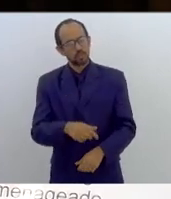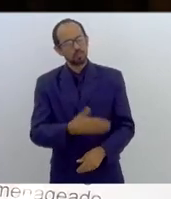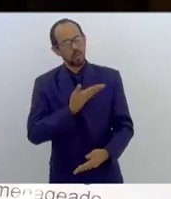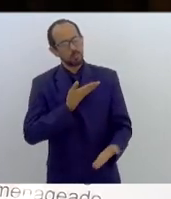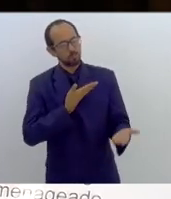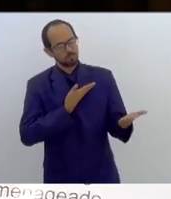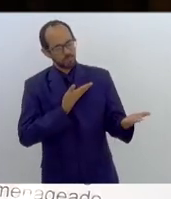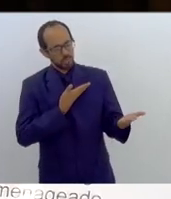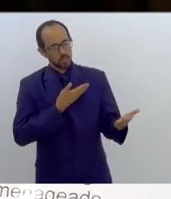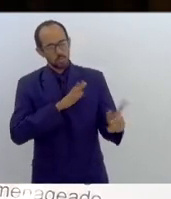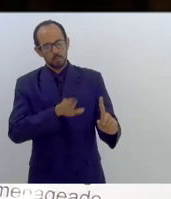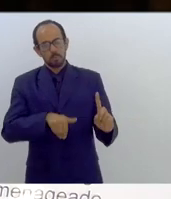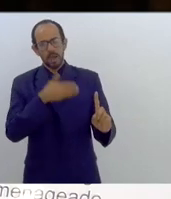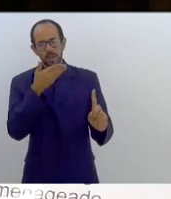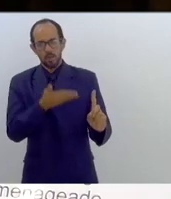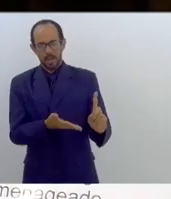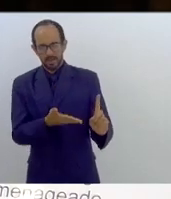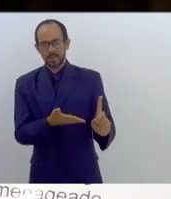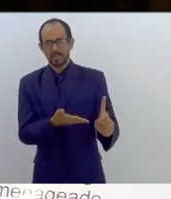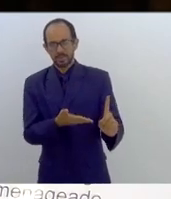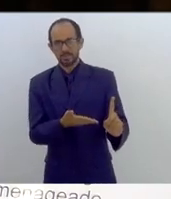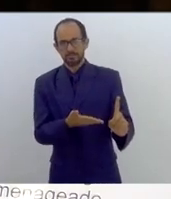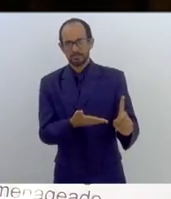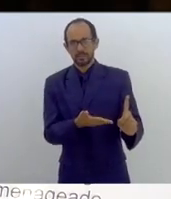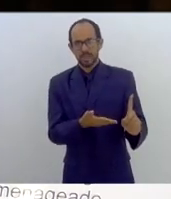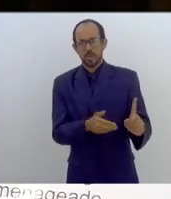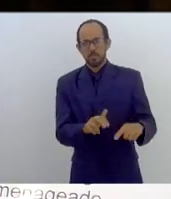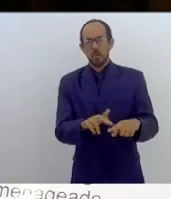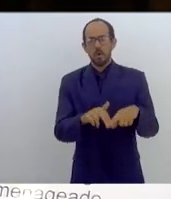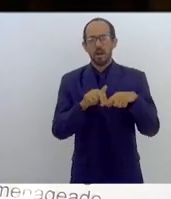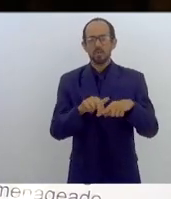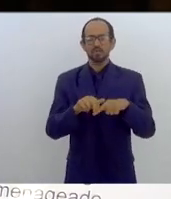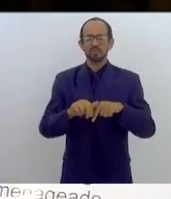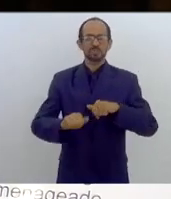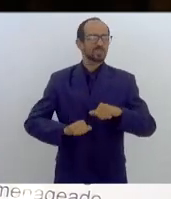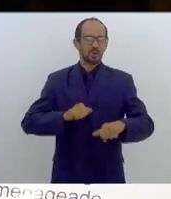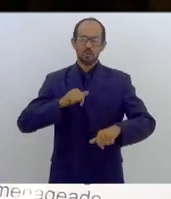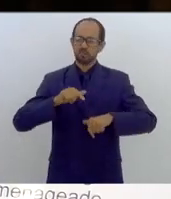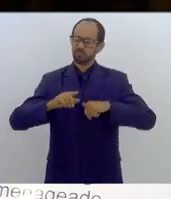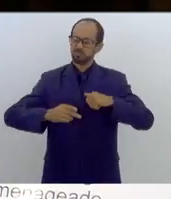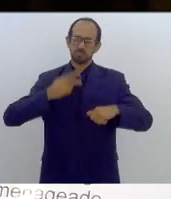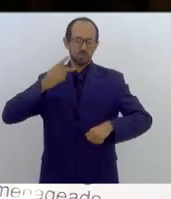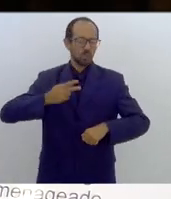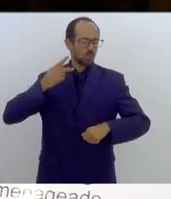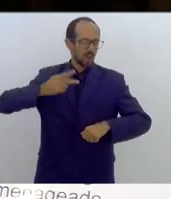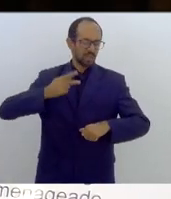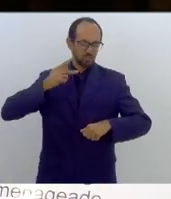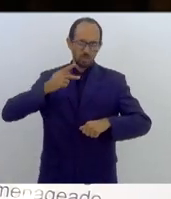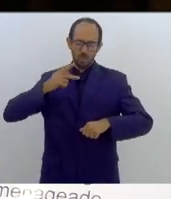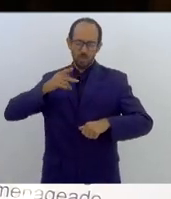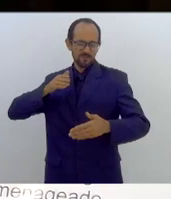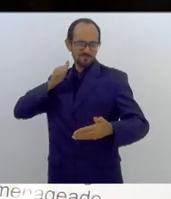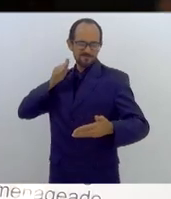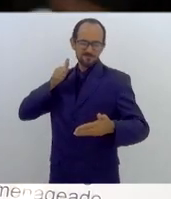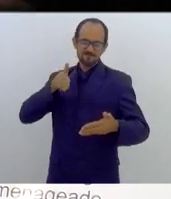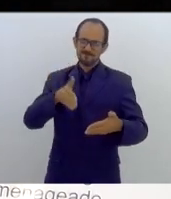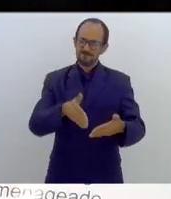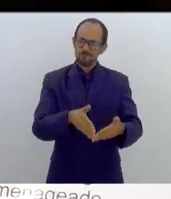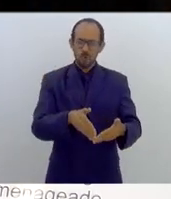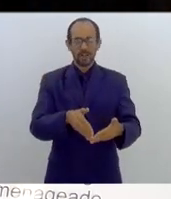recebimento de tal honraria, visto ser atuante procurador da Assembleia Legislativa do Estado do Rio de